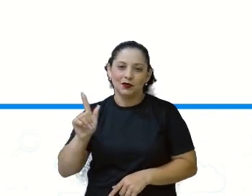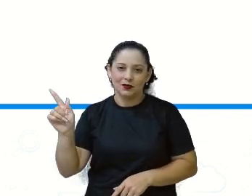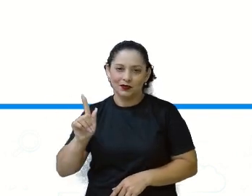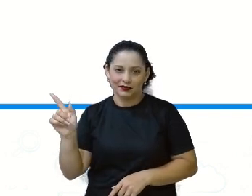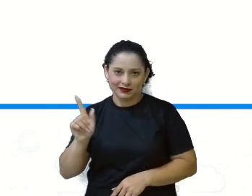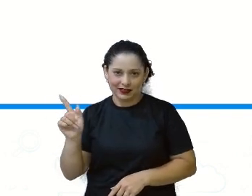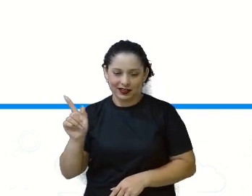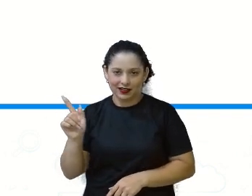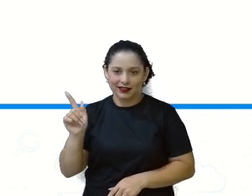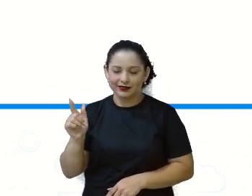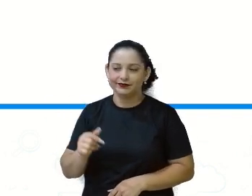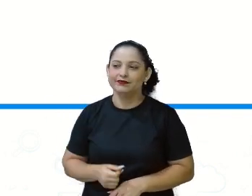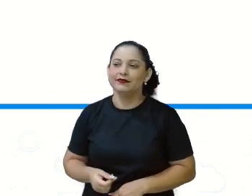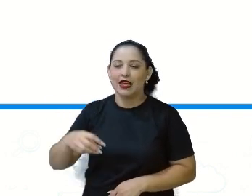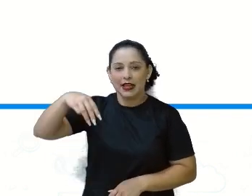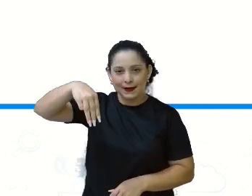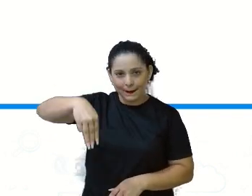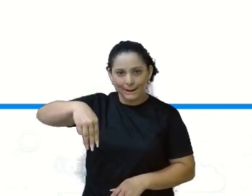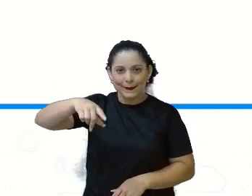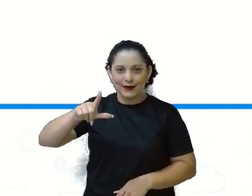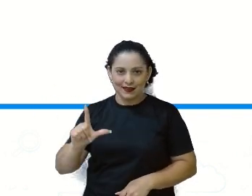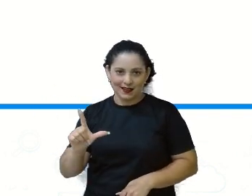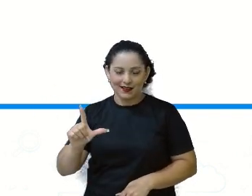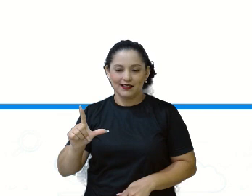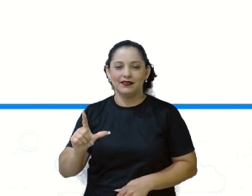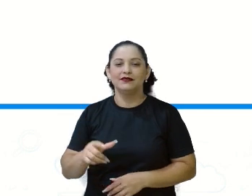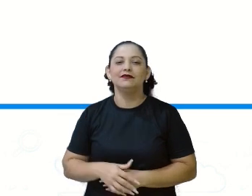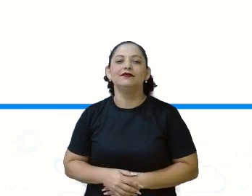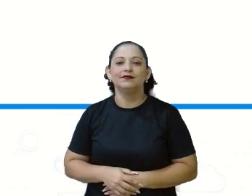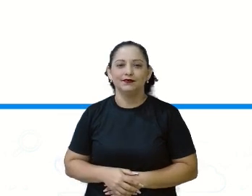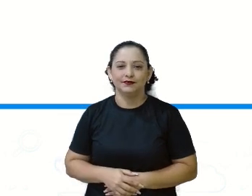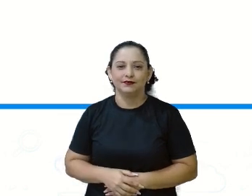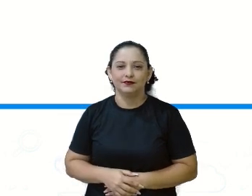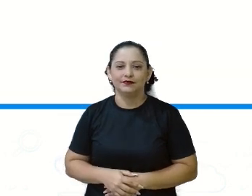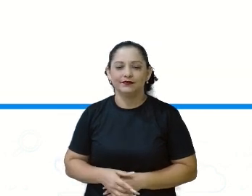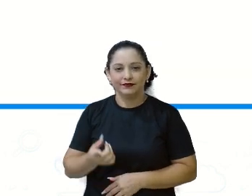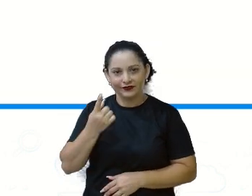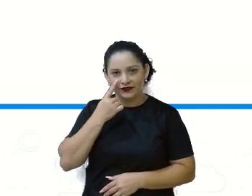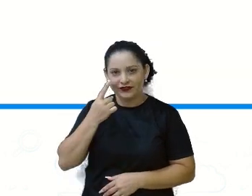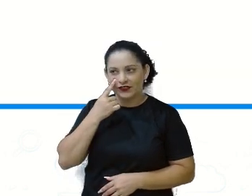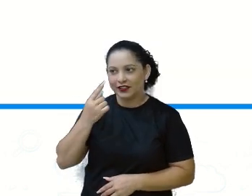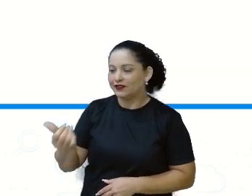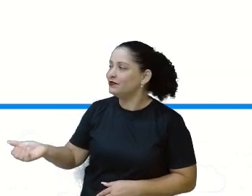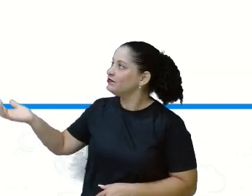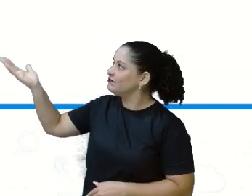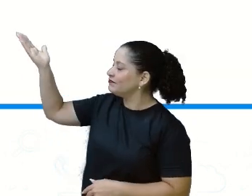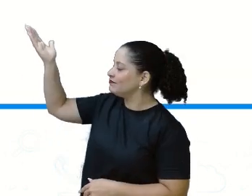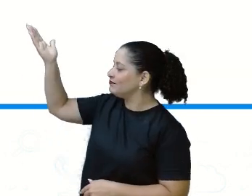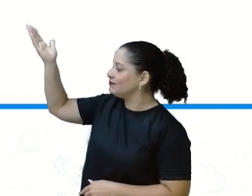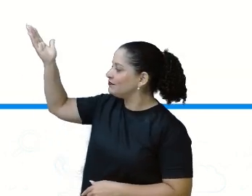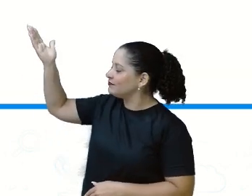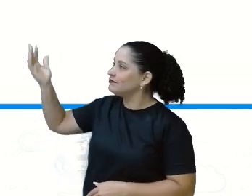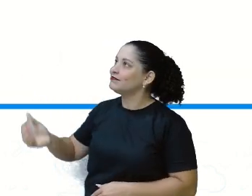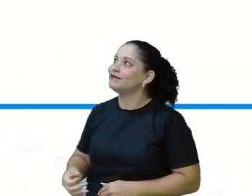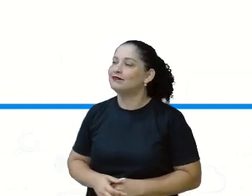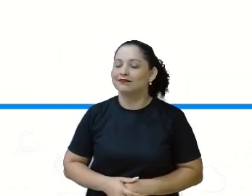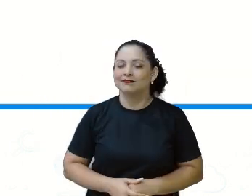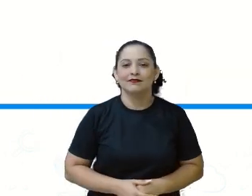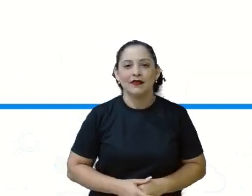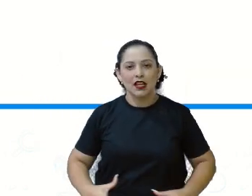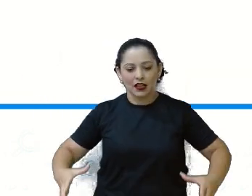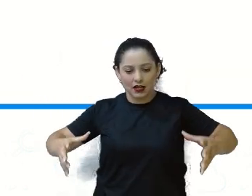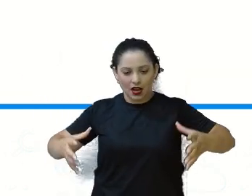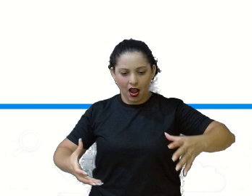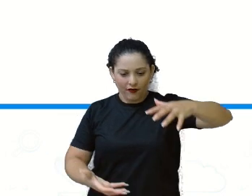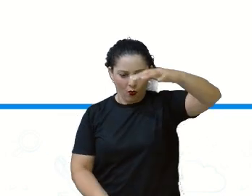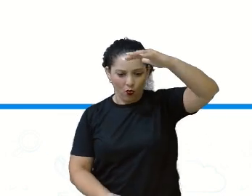escola, mililitro, ml, beleza? E aquele garrafão de